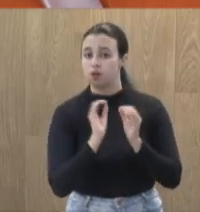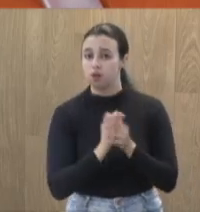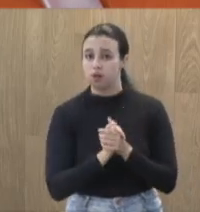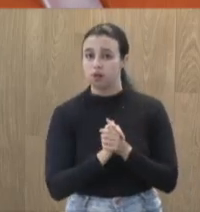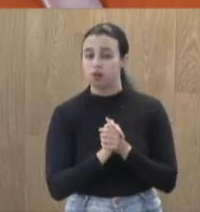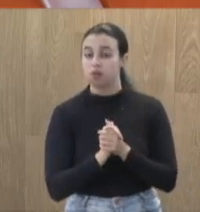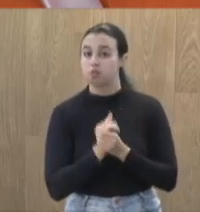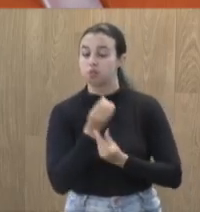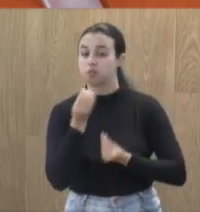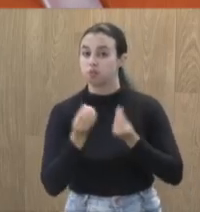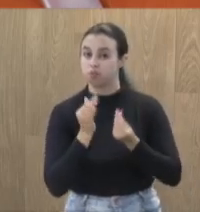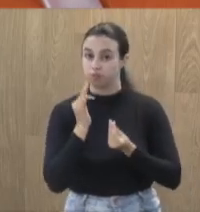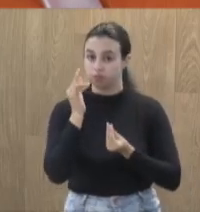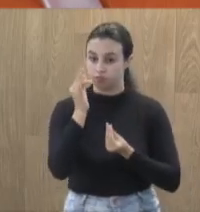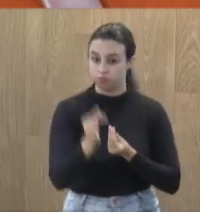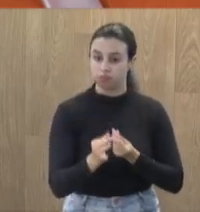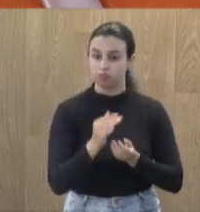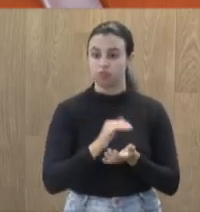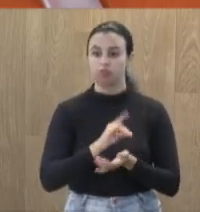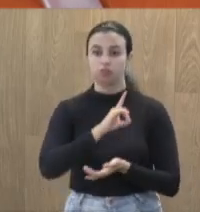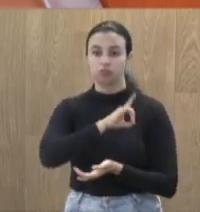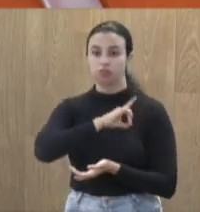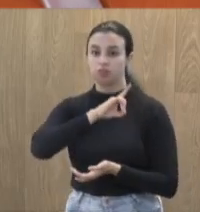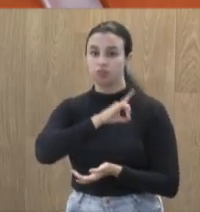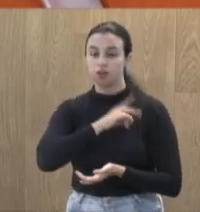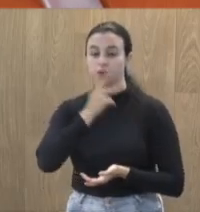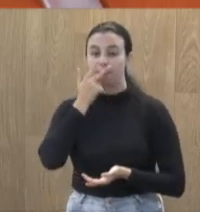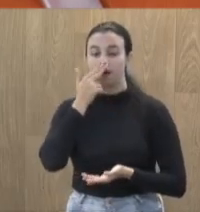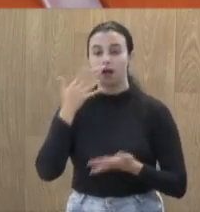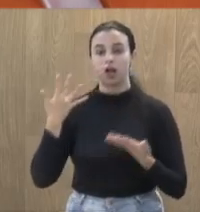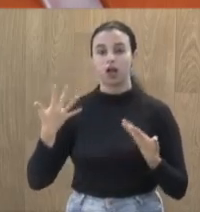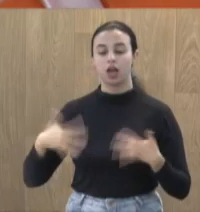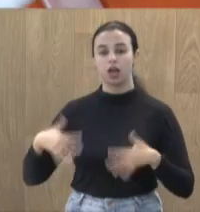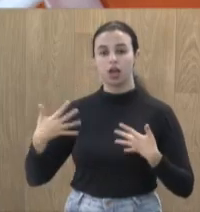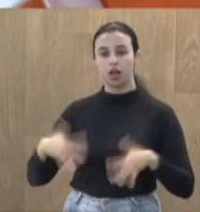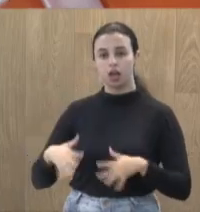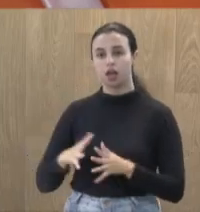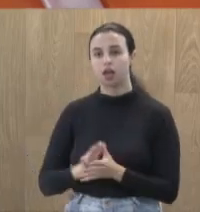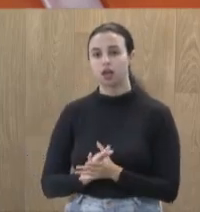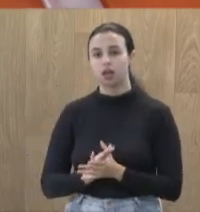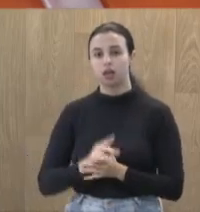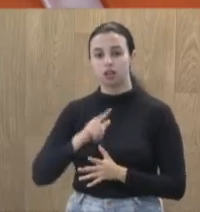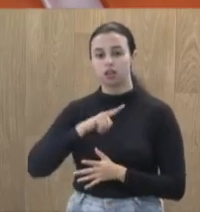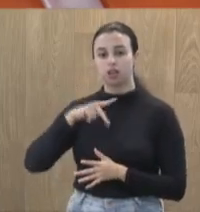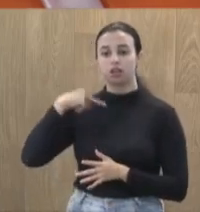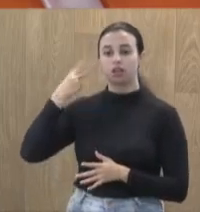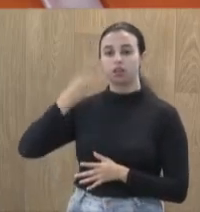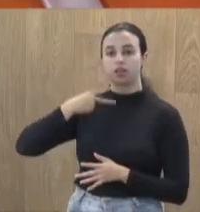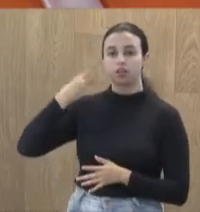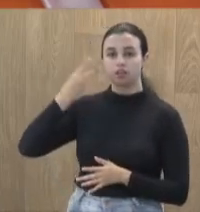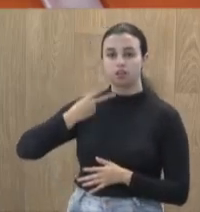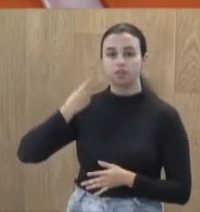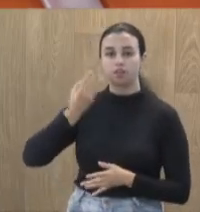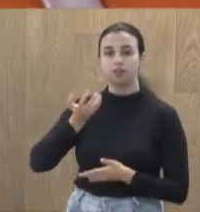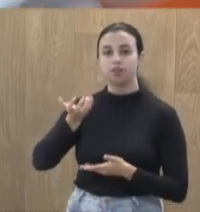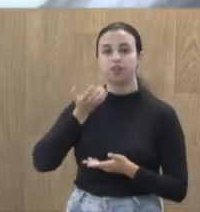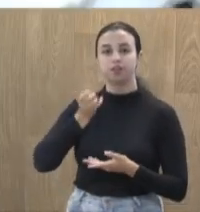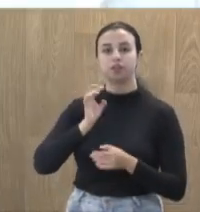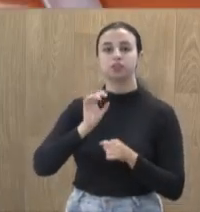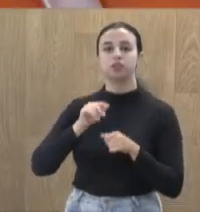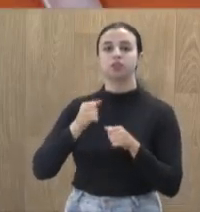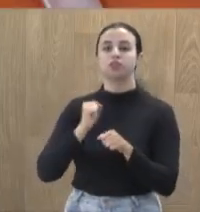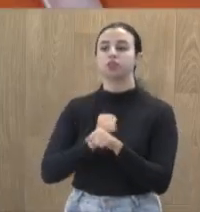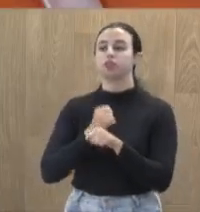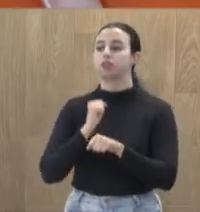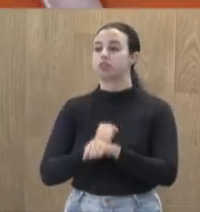Divinópolis. É um acorde. É vereador correndo atrás do caminhão do asfalto. Foi eu